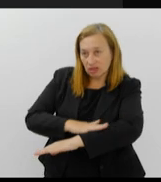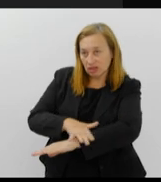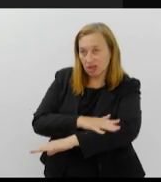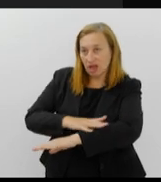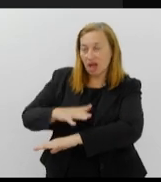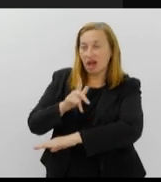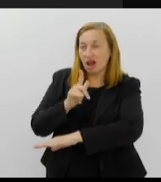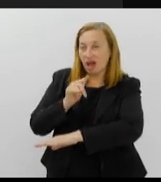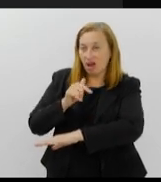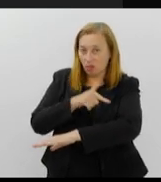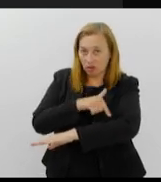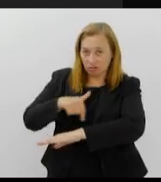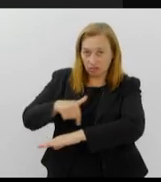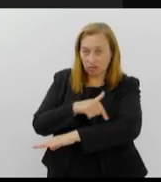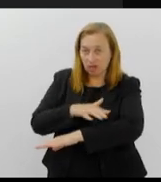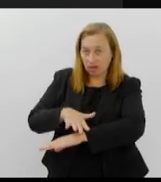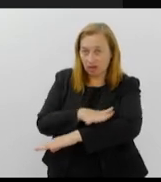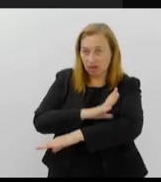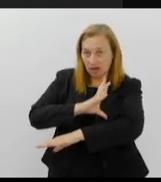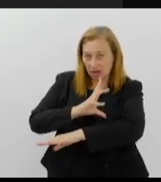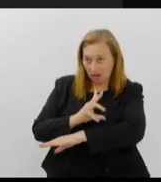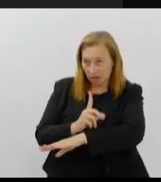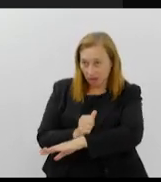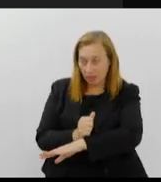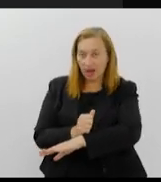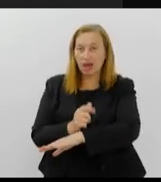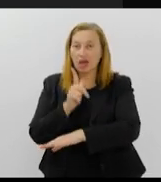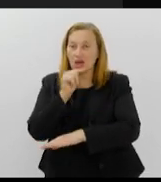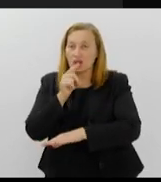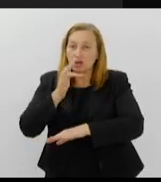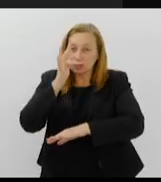molhar árvores, né, e jardins.